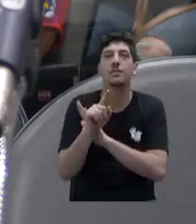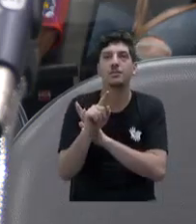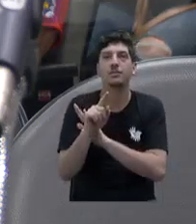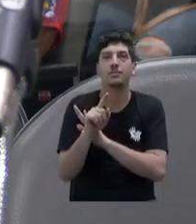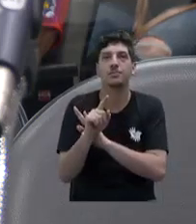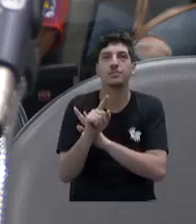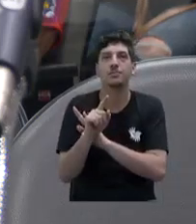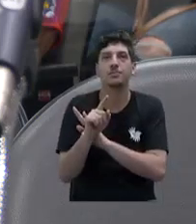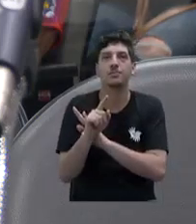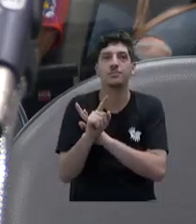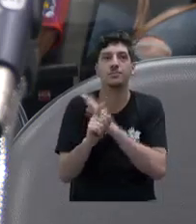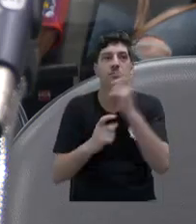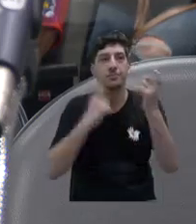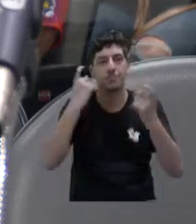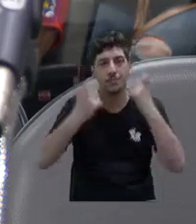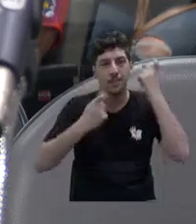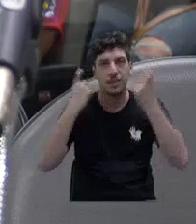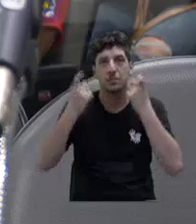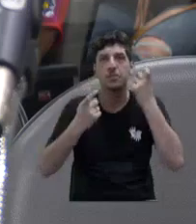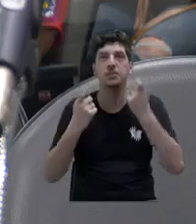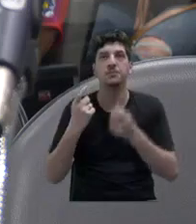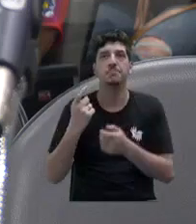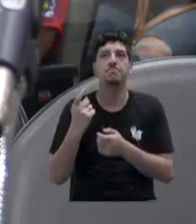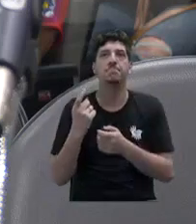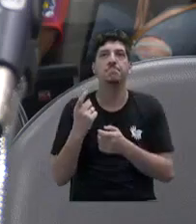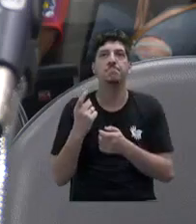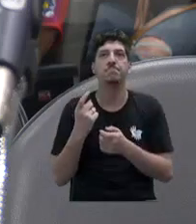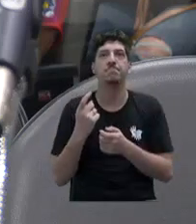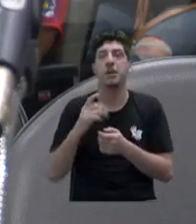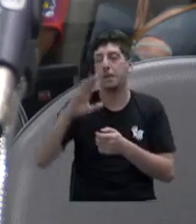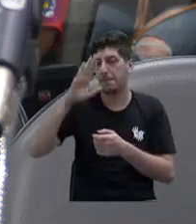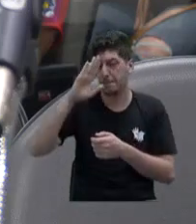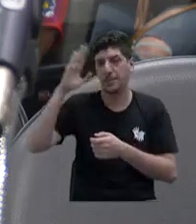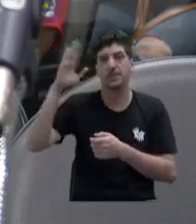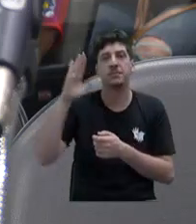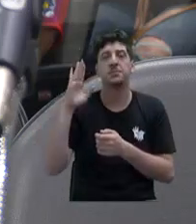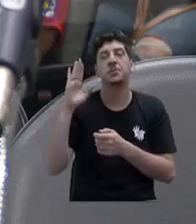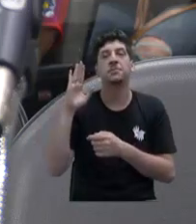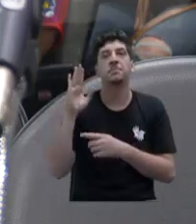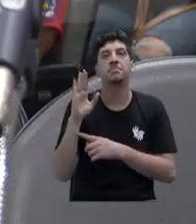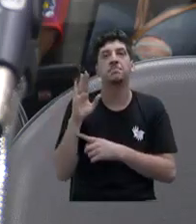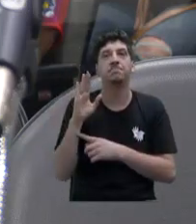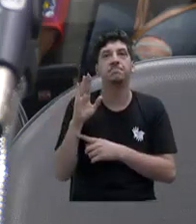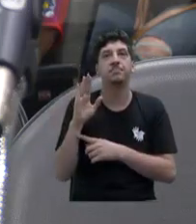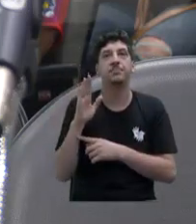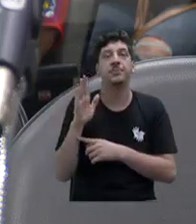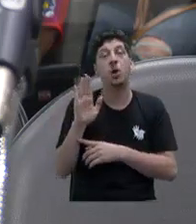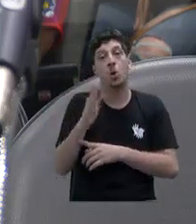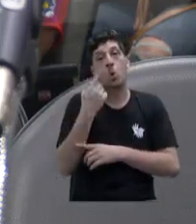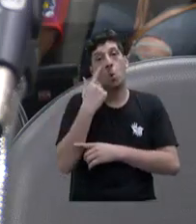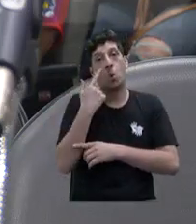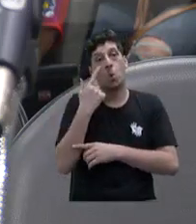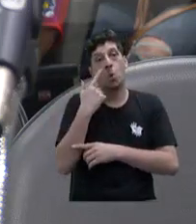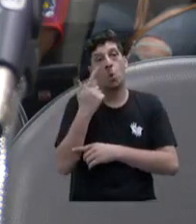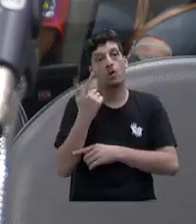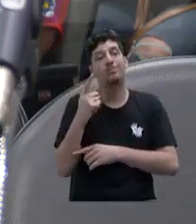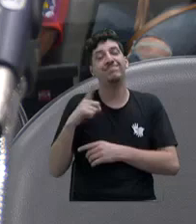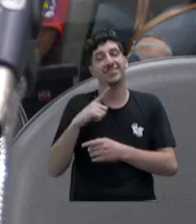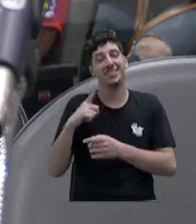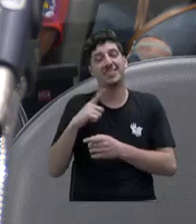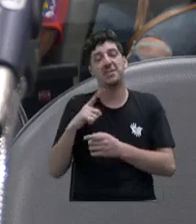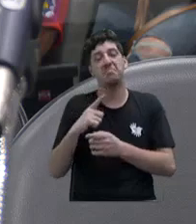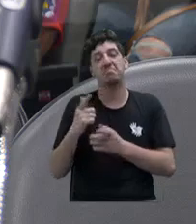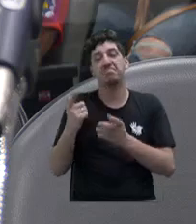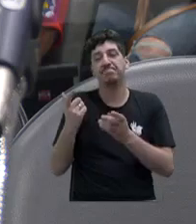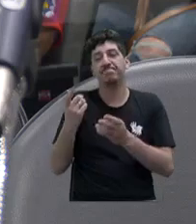sentido. Uma preocupação muito grande, principalmente, eu vou dizer assim, com o lado mais frágil